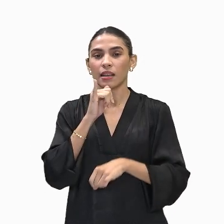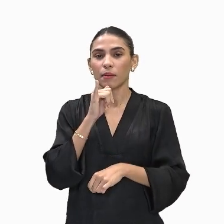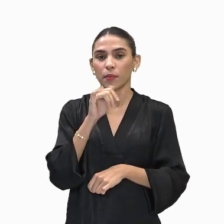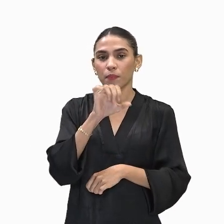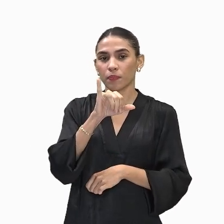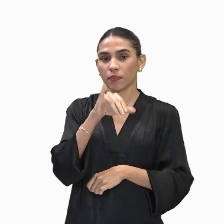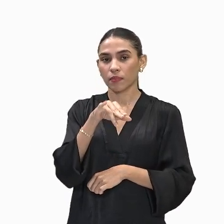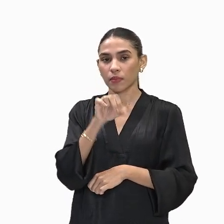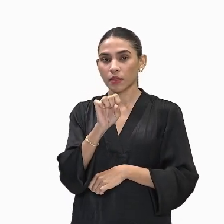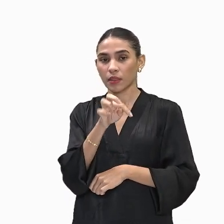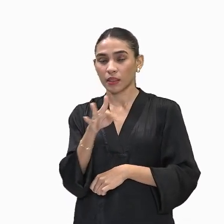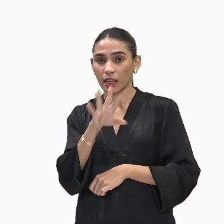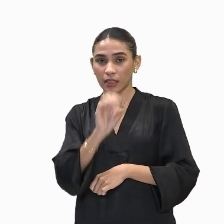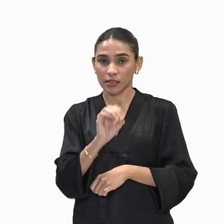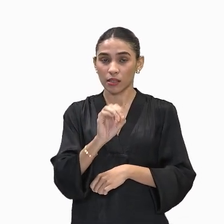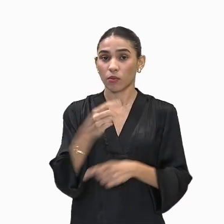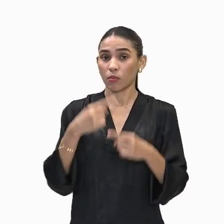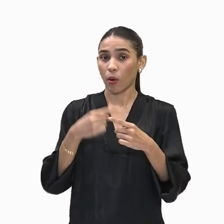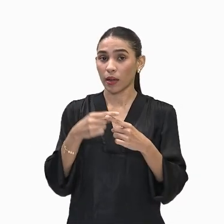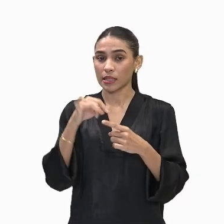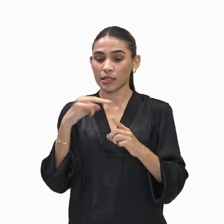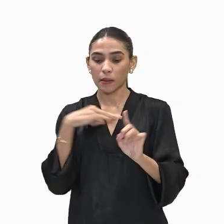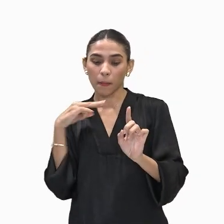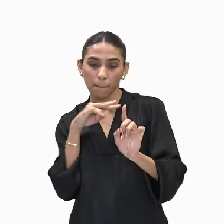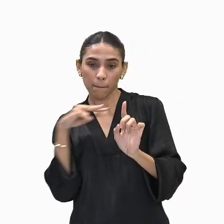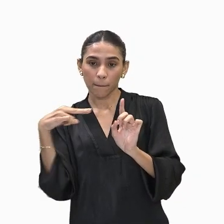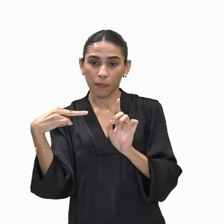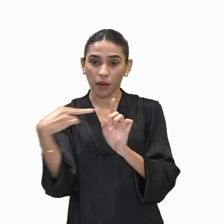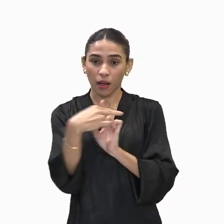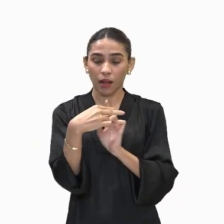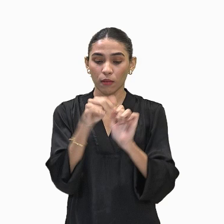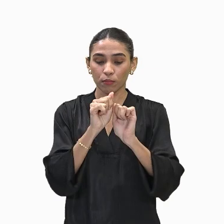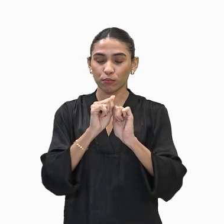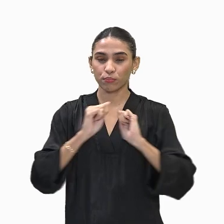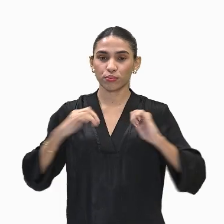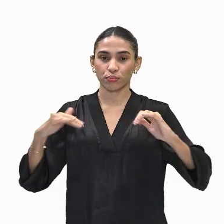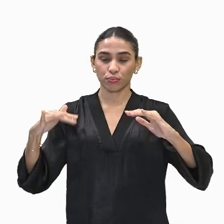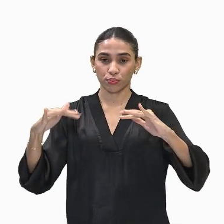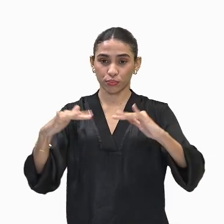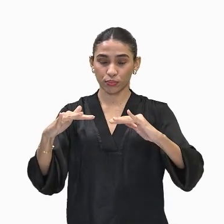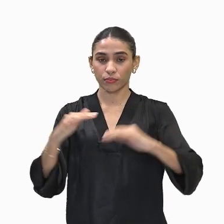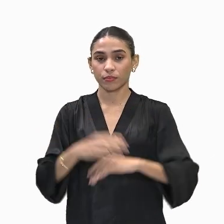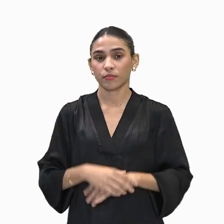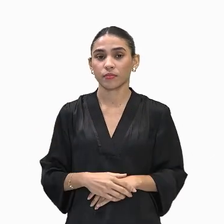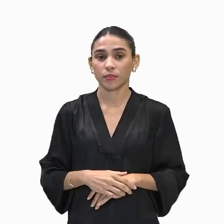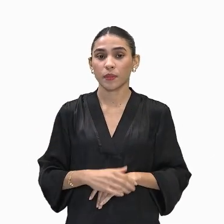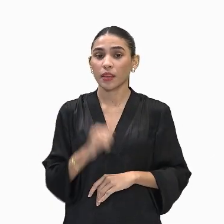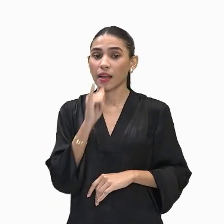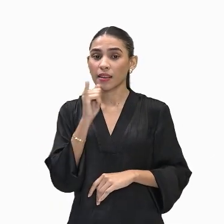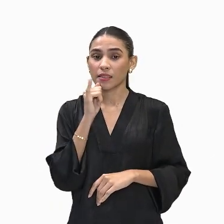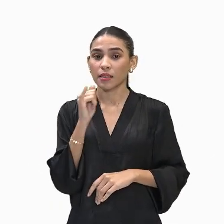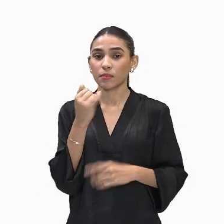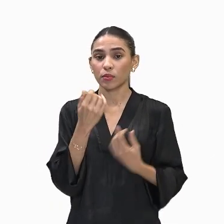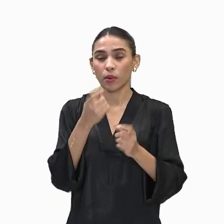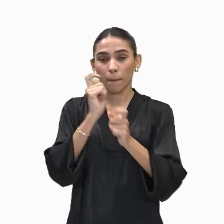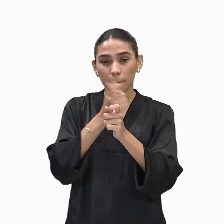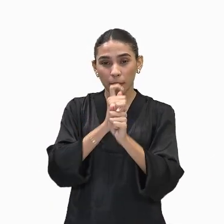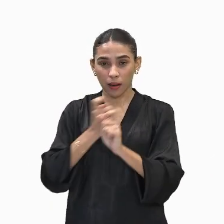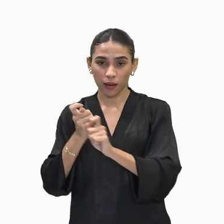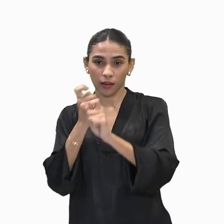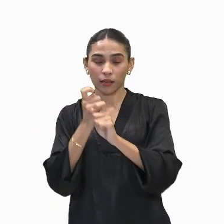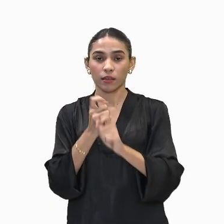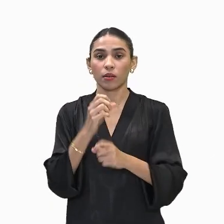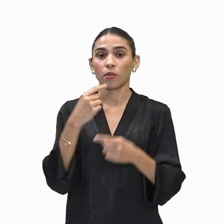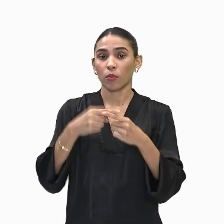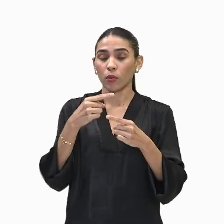quando trazemos esse olhar, estamos expandindo as questões da escultura, porque